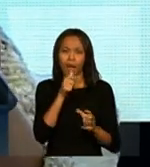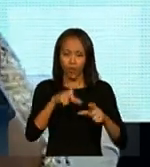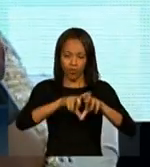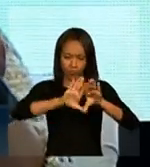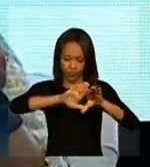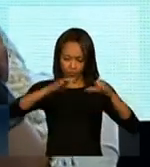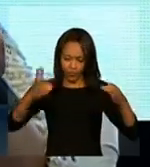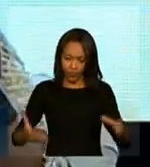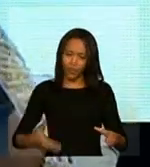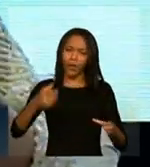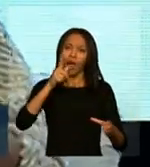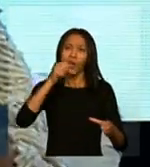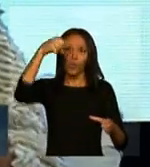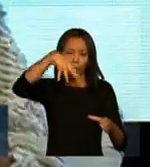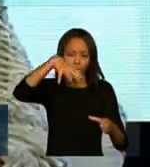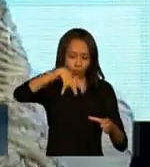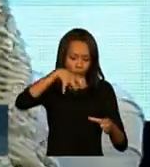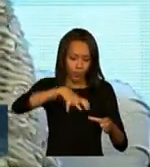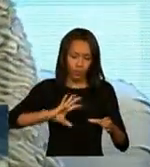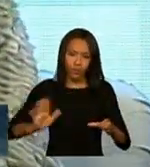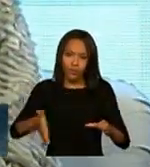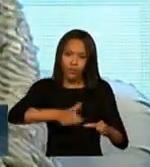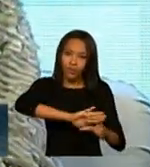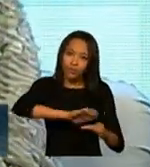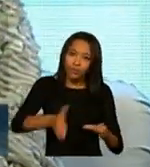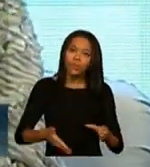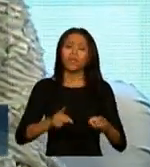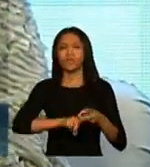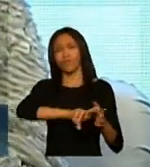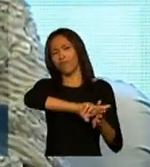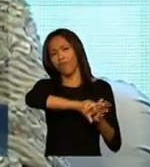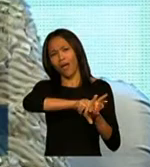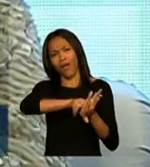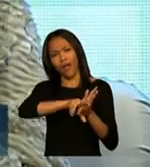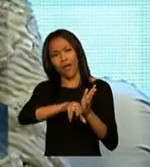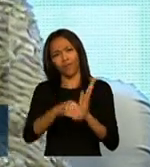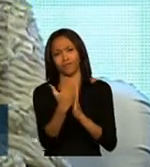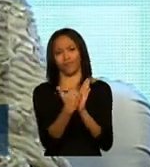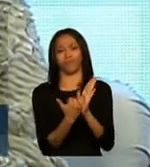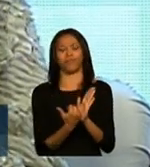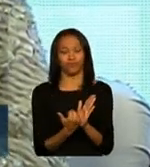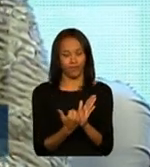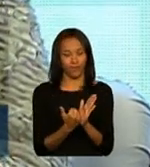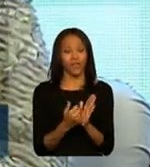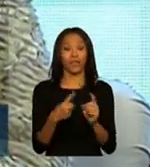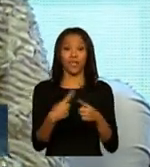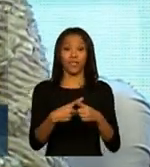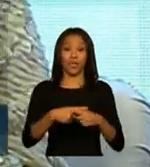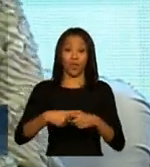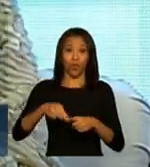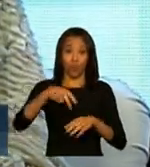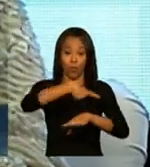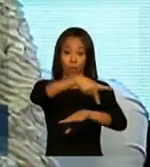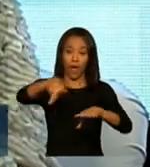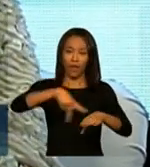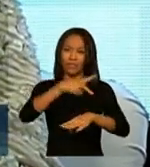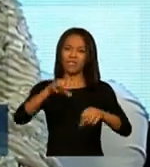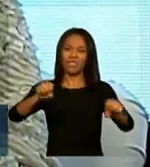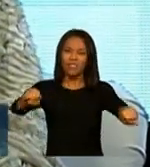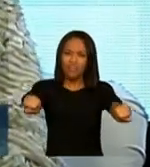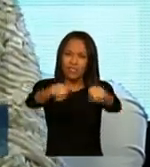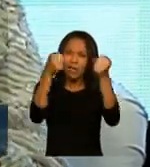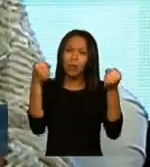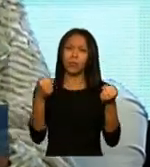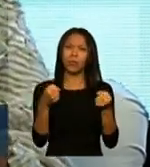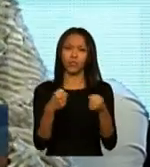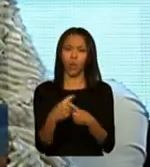políticas. Nós estamos na fronteira da construção de um novo Estado, um Estado que rompeu esses caixotinhos